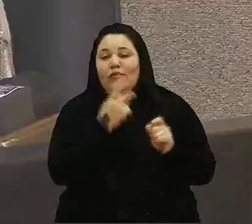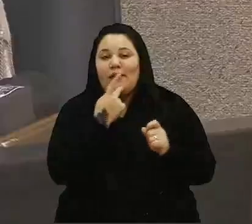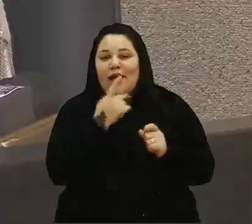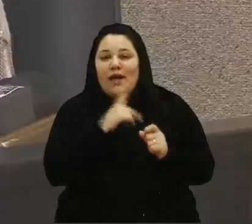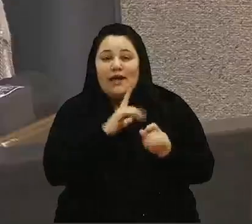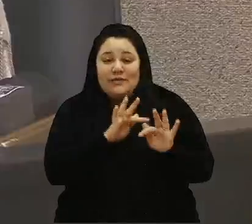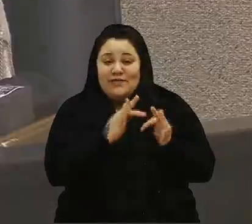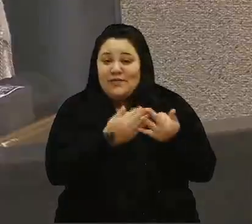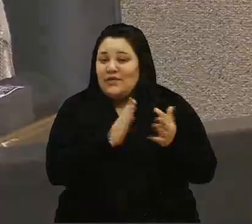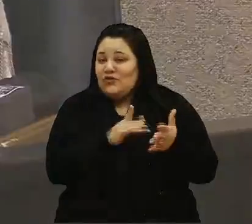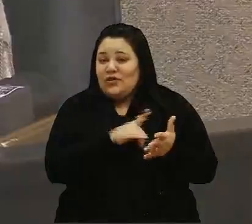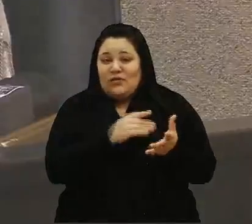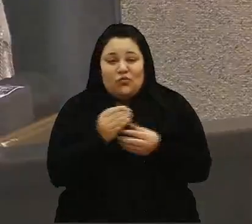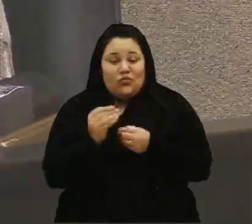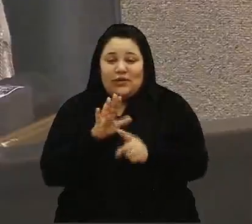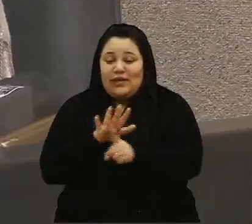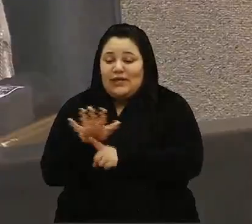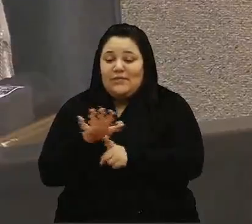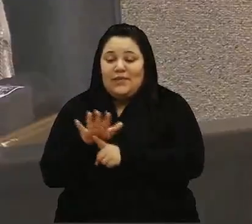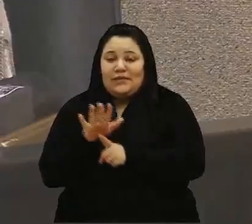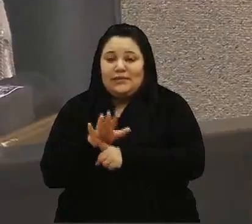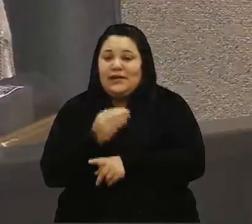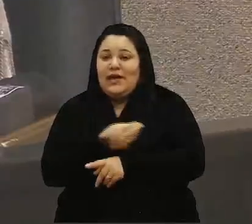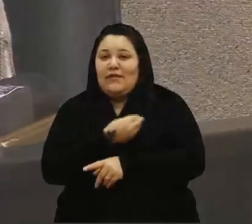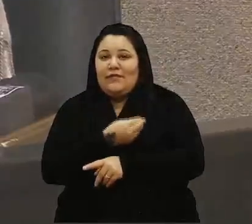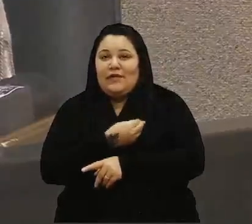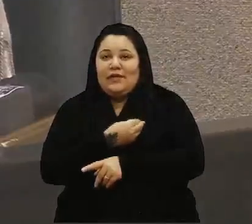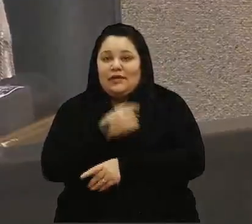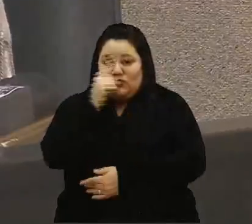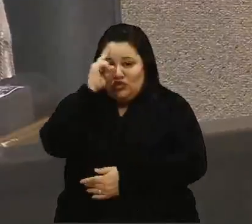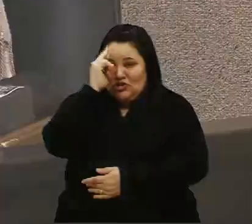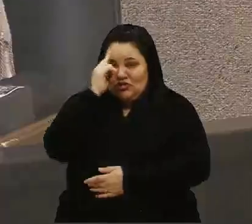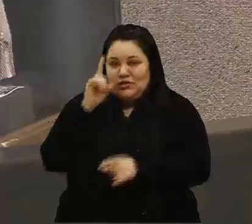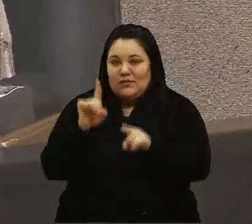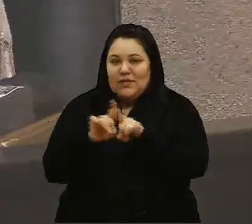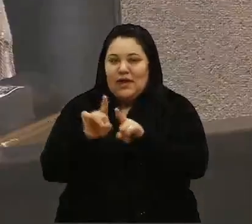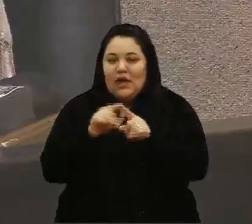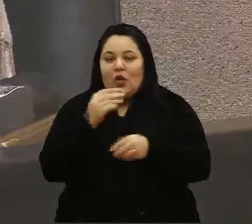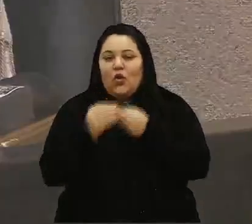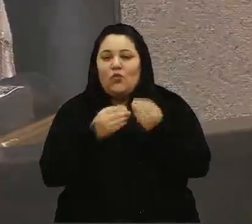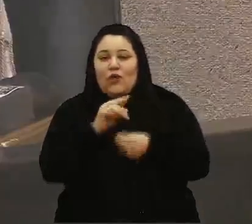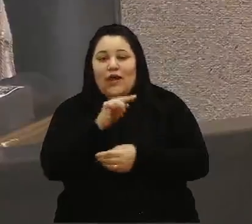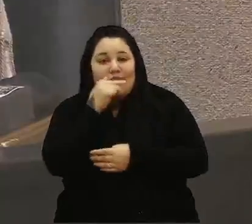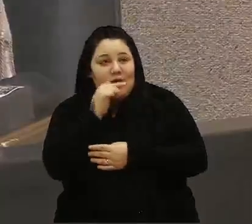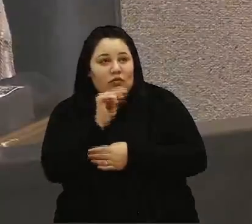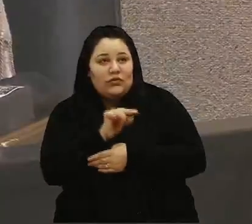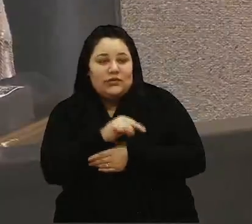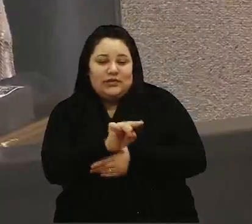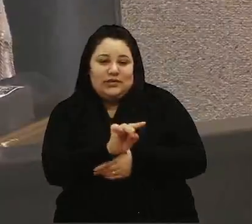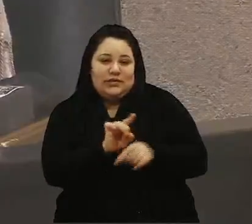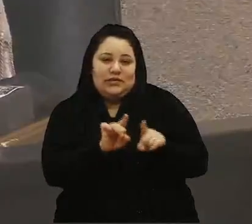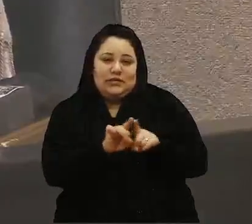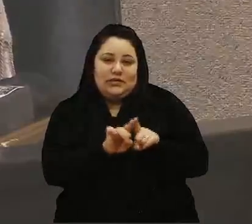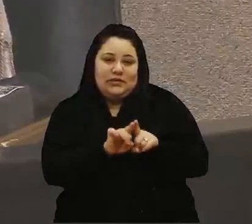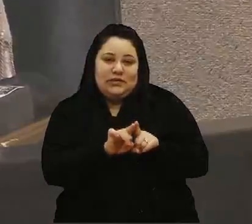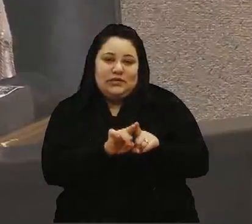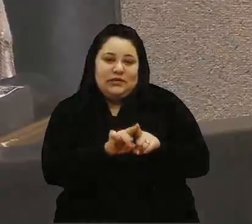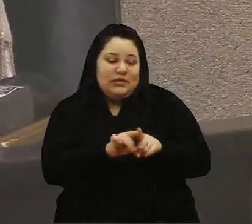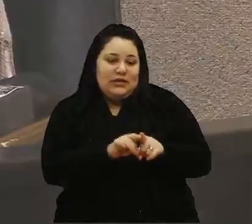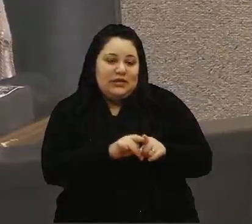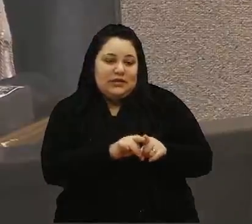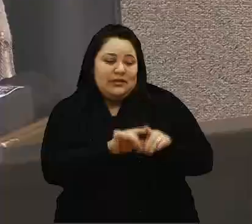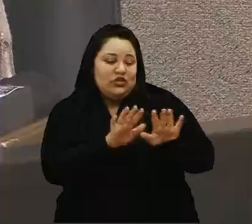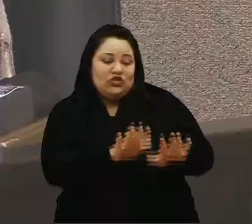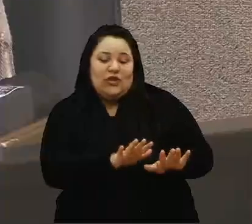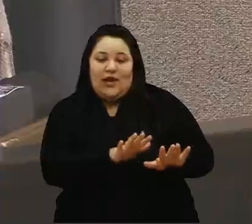demandas na sua vida, no seu dia a dia? Como que ela vai deixar essa pessoa, essa criança